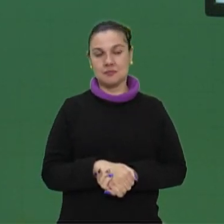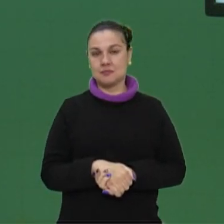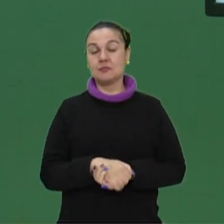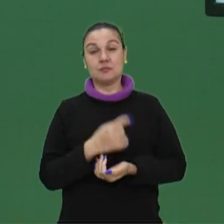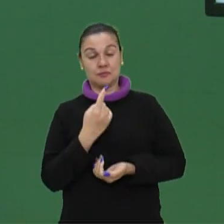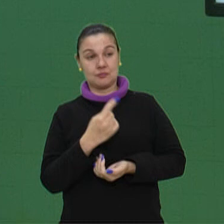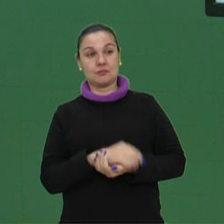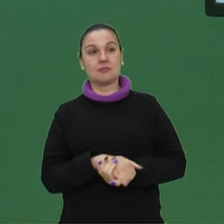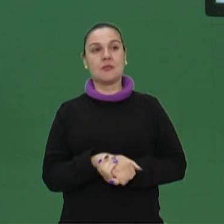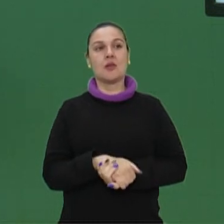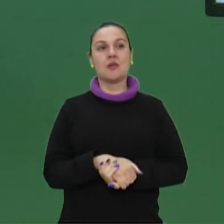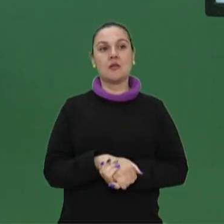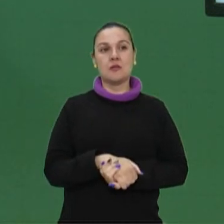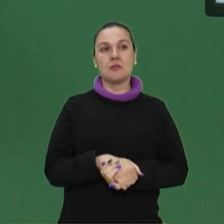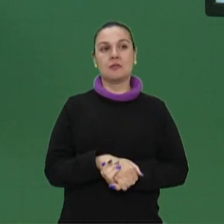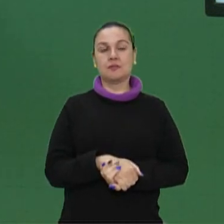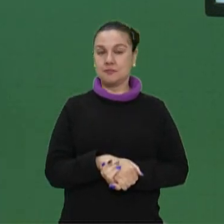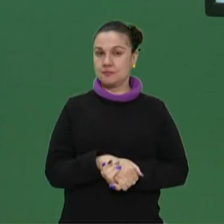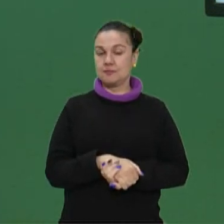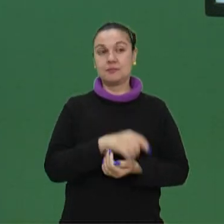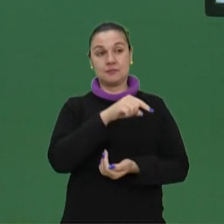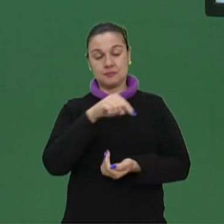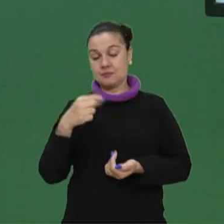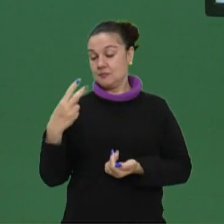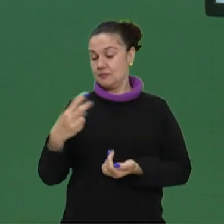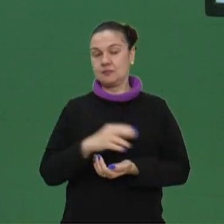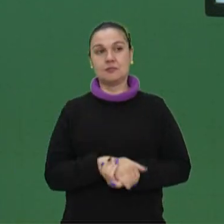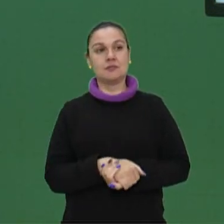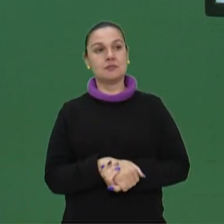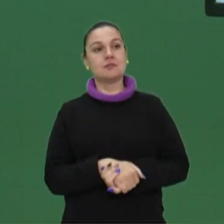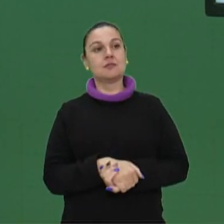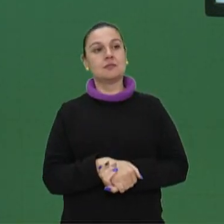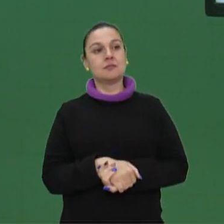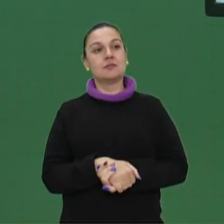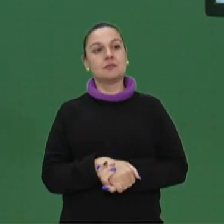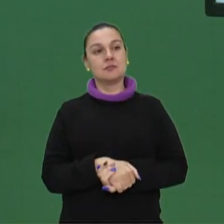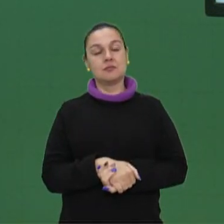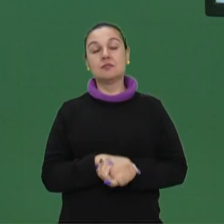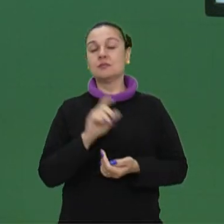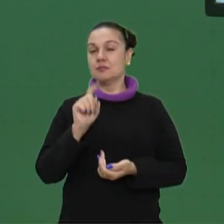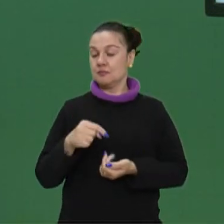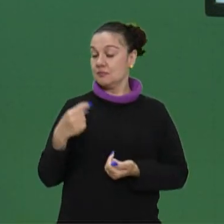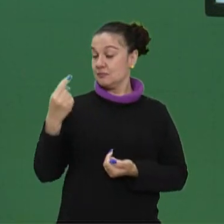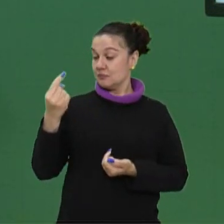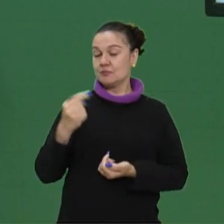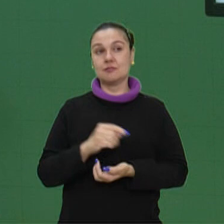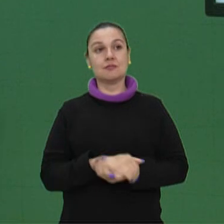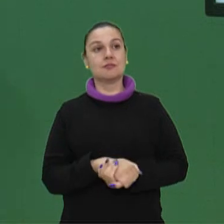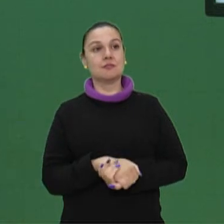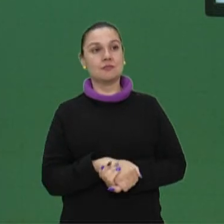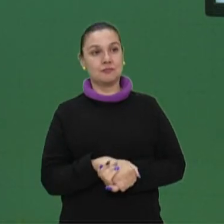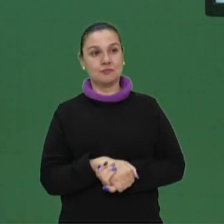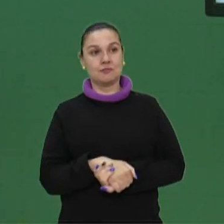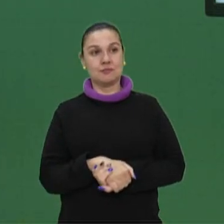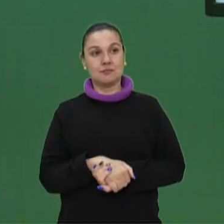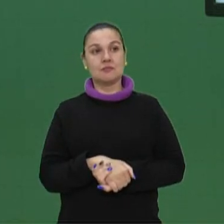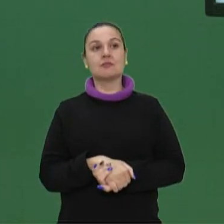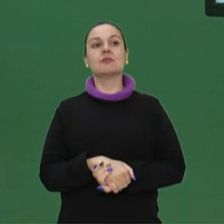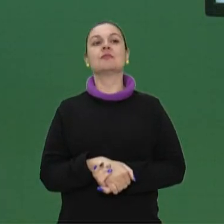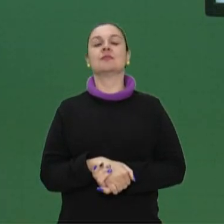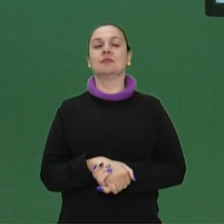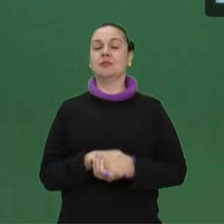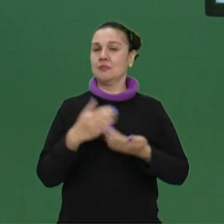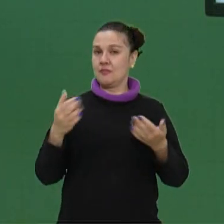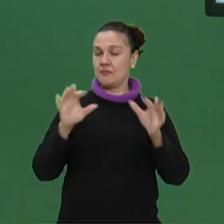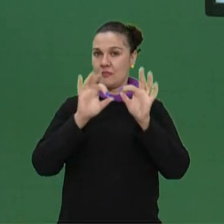elevado ao quadrado é 1. E aqui corta a raiz com o quadrado, vai ficar 2. E 1 menos 2, isso dá menos 1,